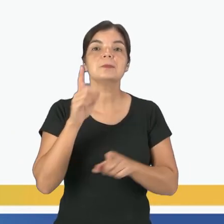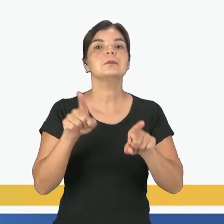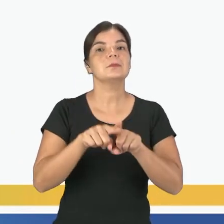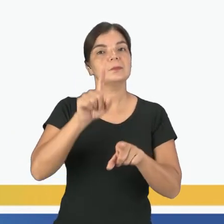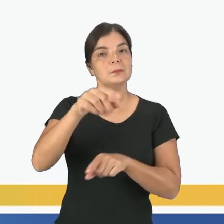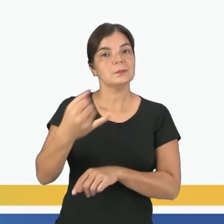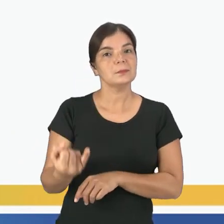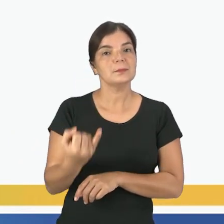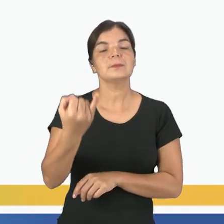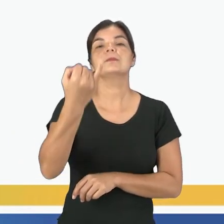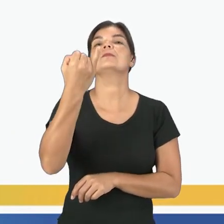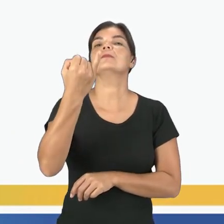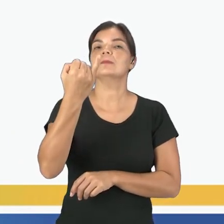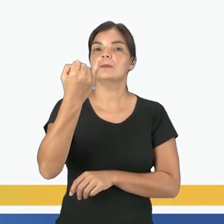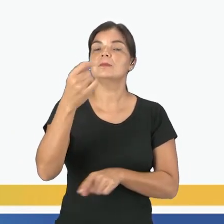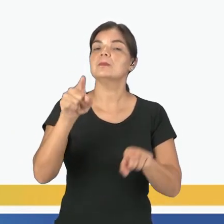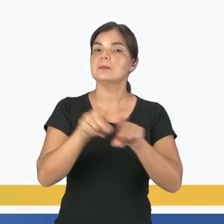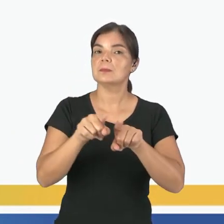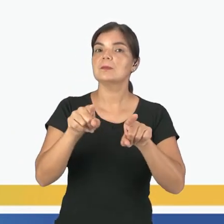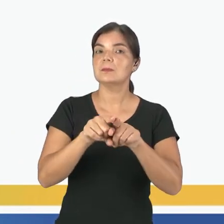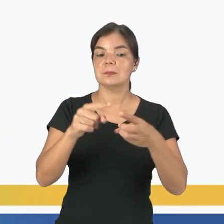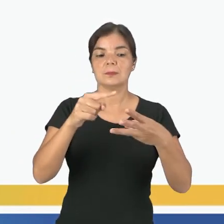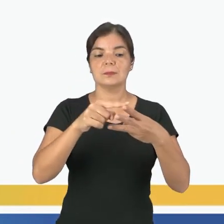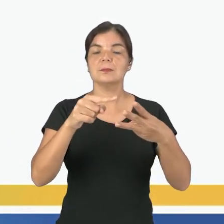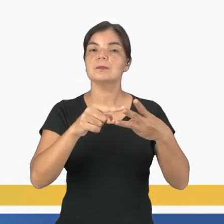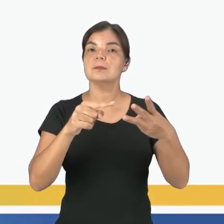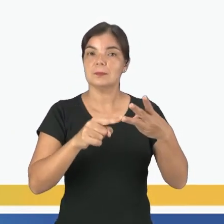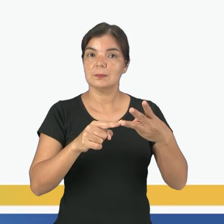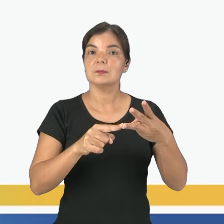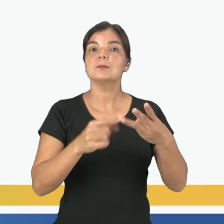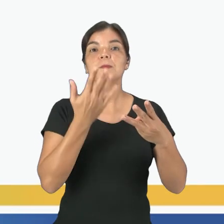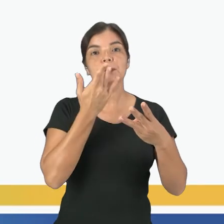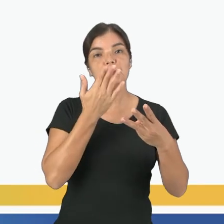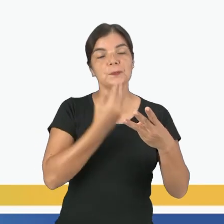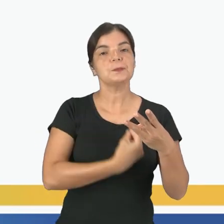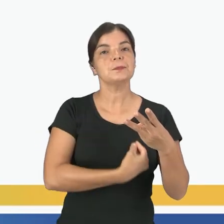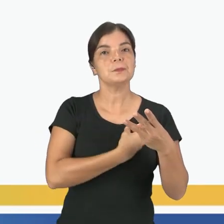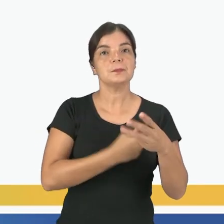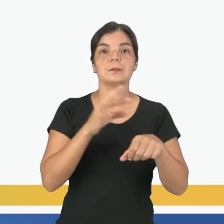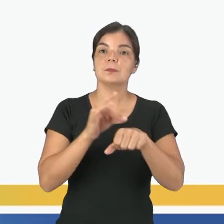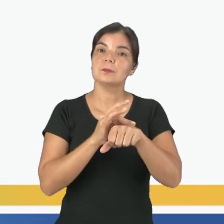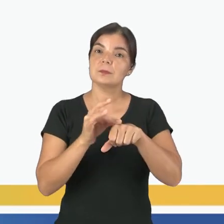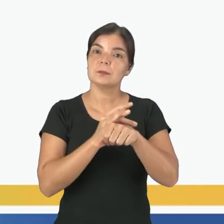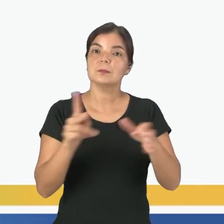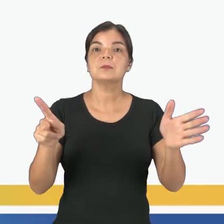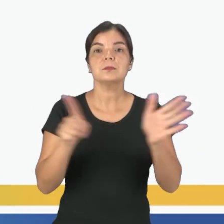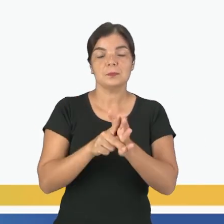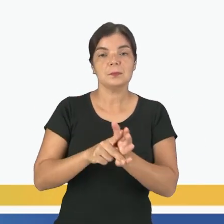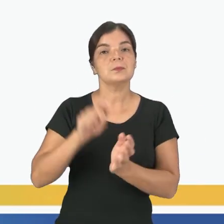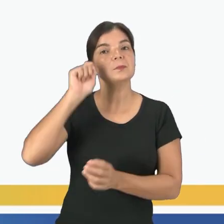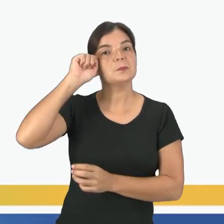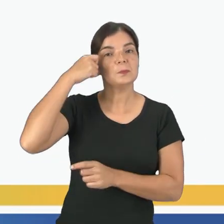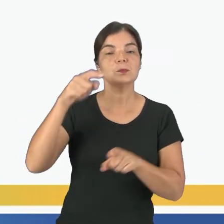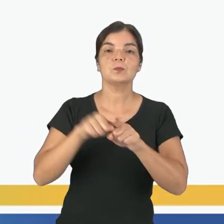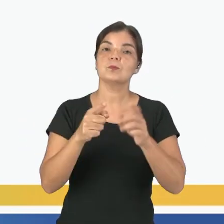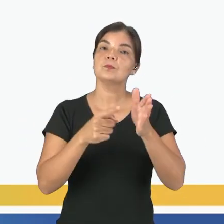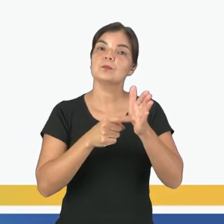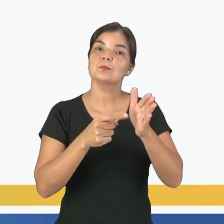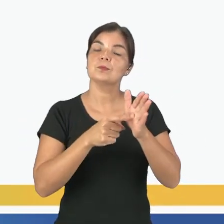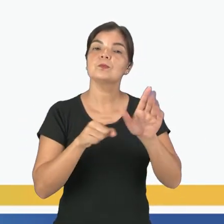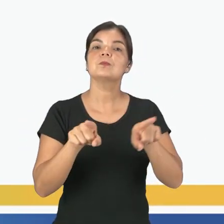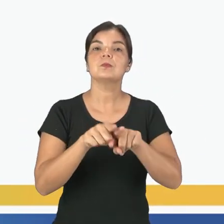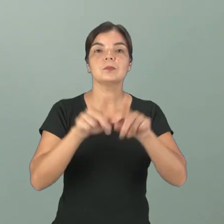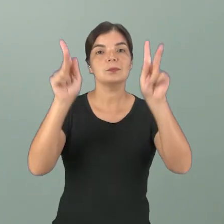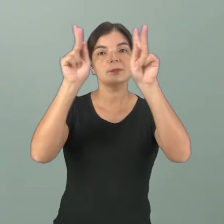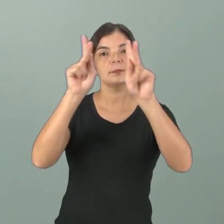é muito importante também estar com essas três cores bem presentes. O preto, que é a própria raça negra, o branco